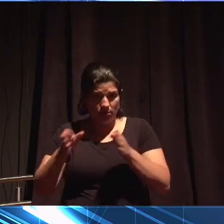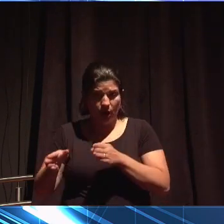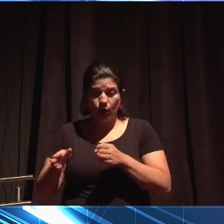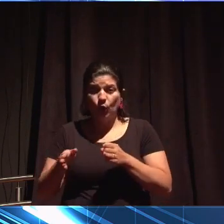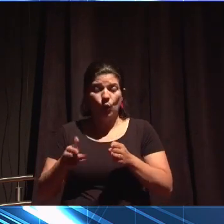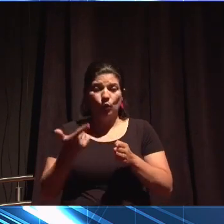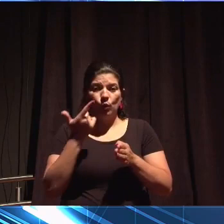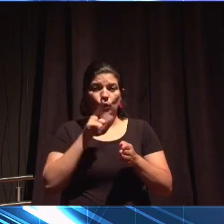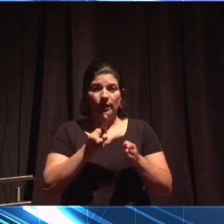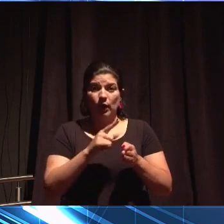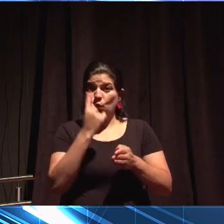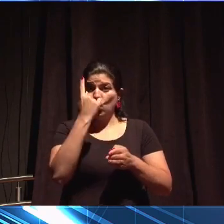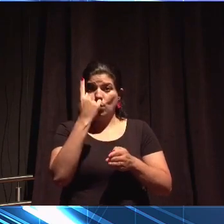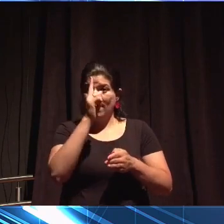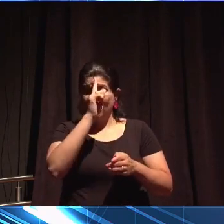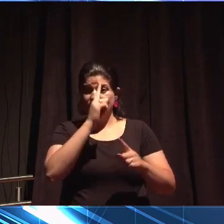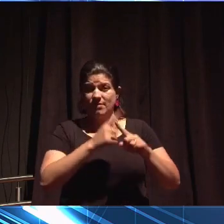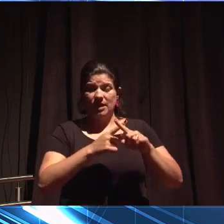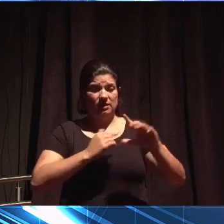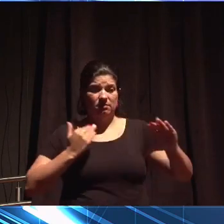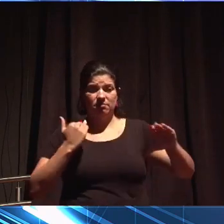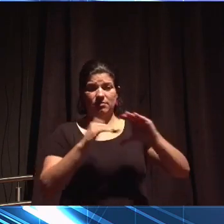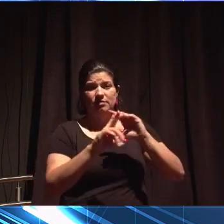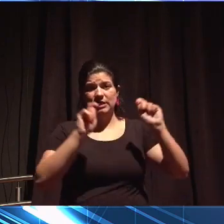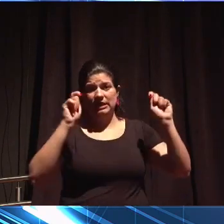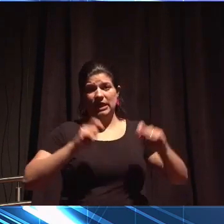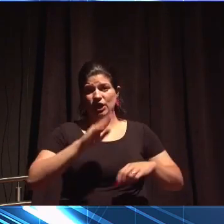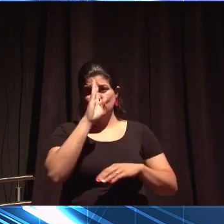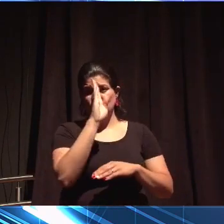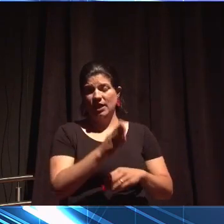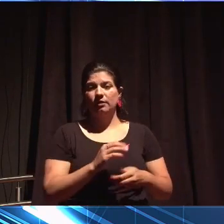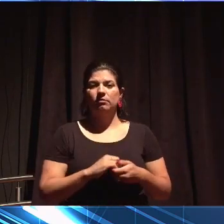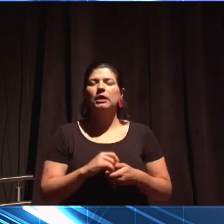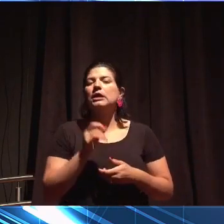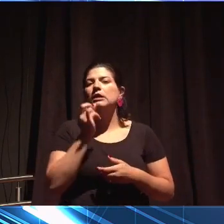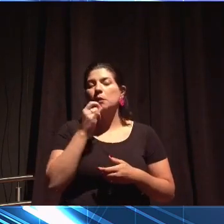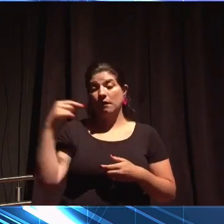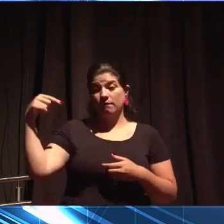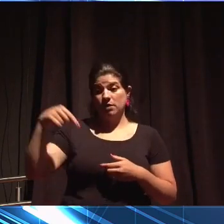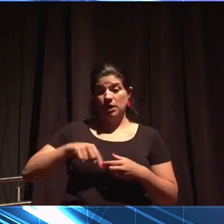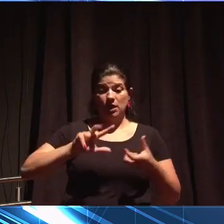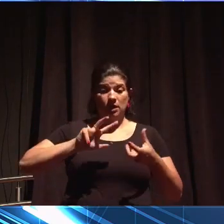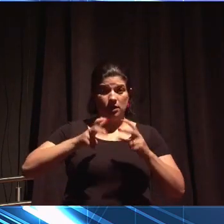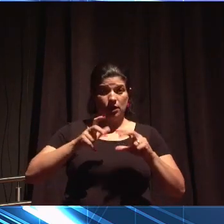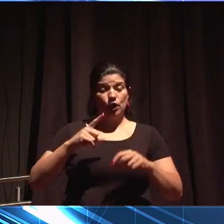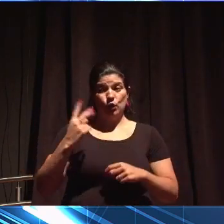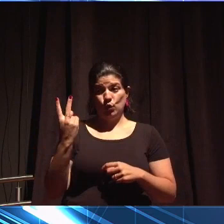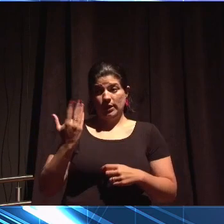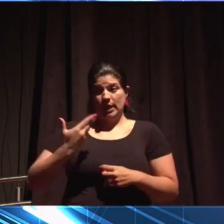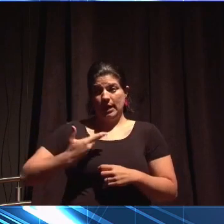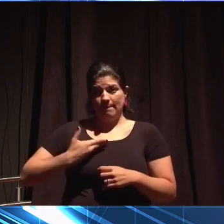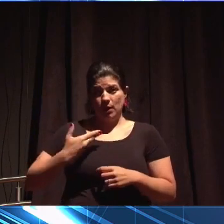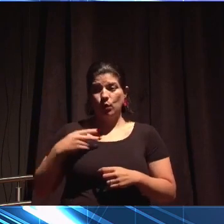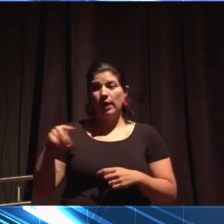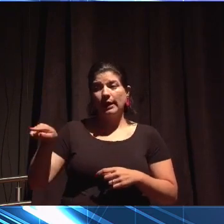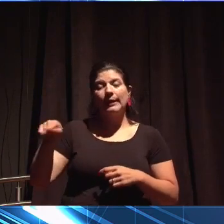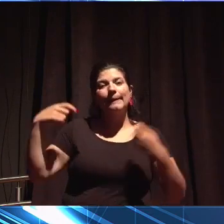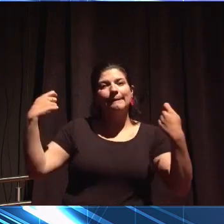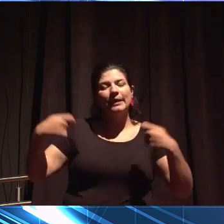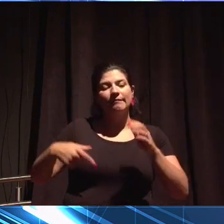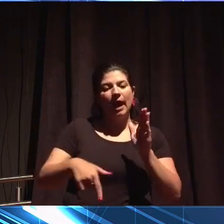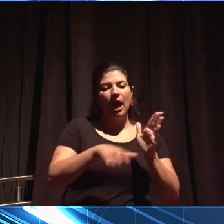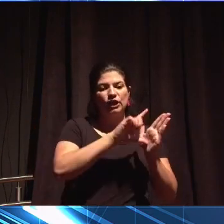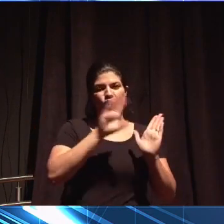vez só. Um exemplo prático que aconteceu hoje é que a gente precisava vir aqui para o TDC, a gente está com mais 2 amigos, e eles precisavam